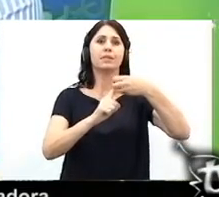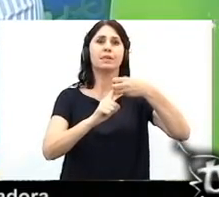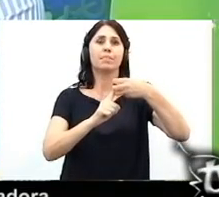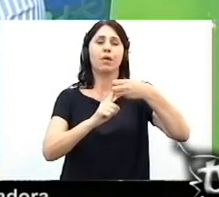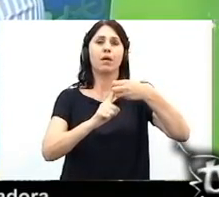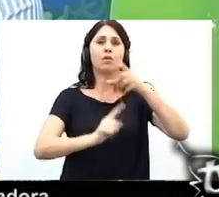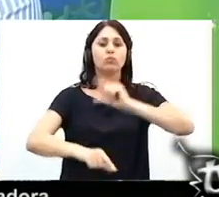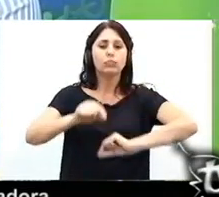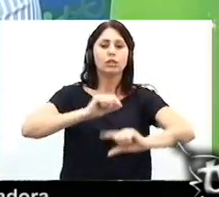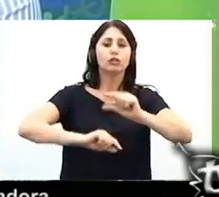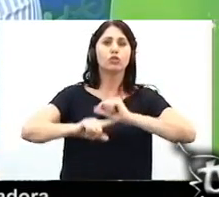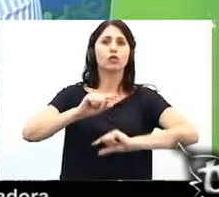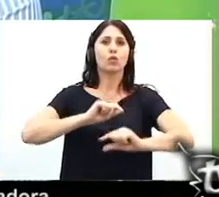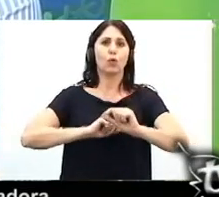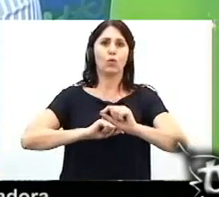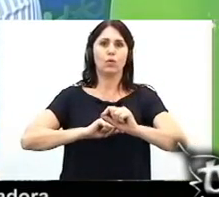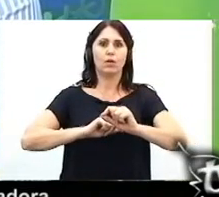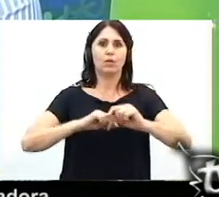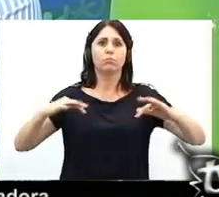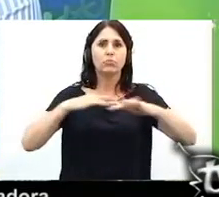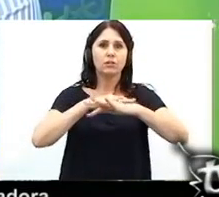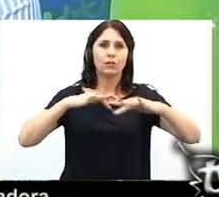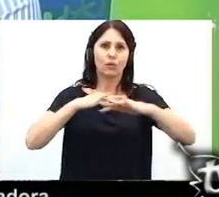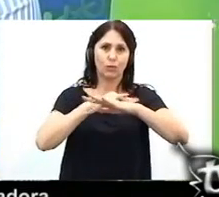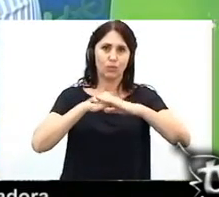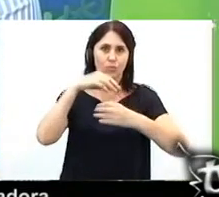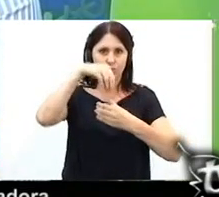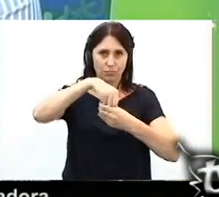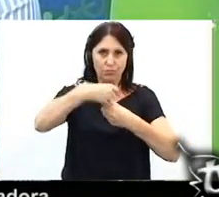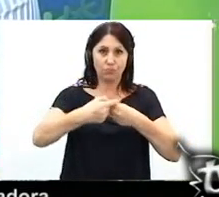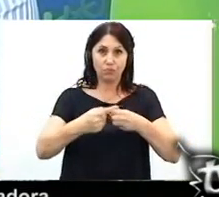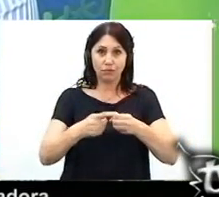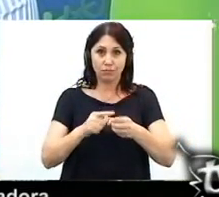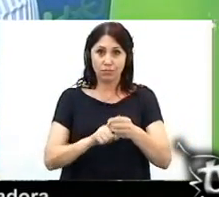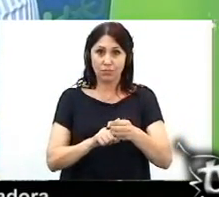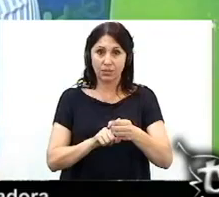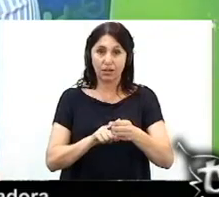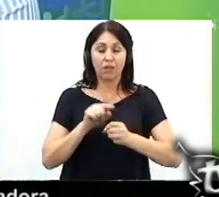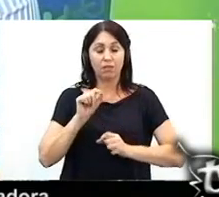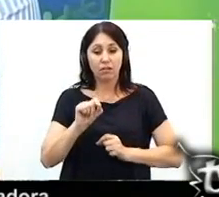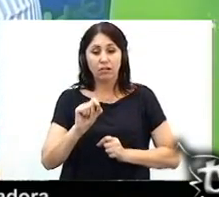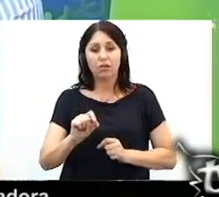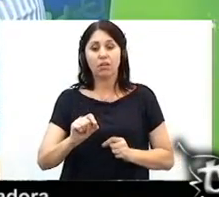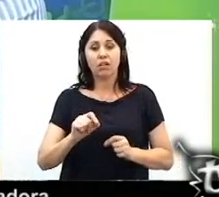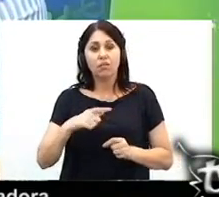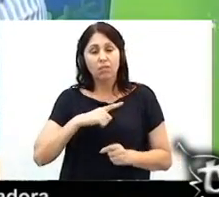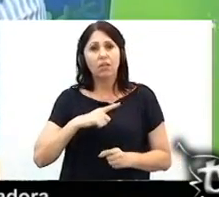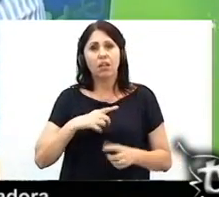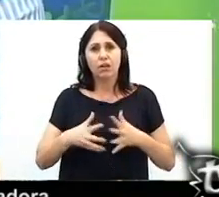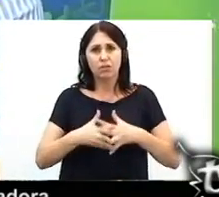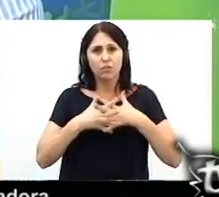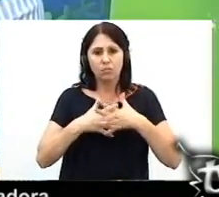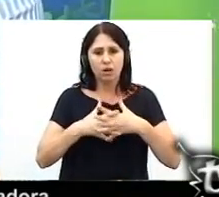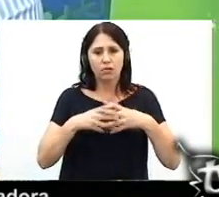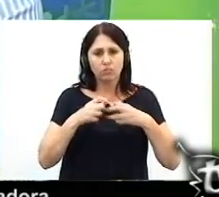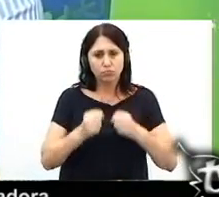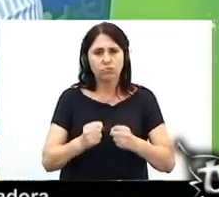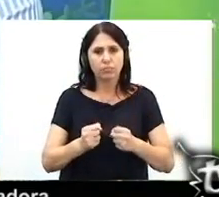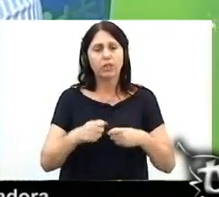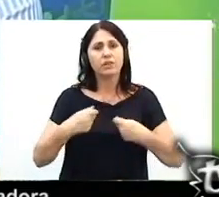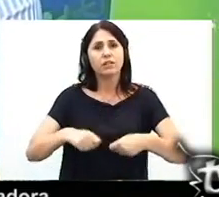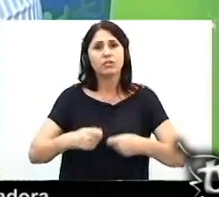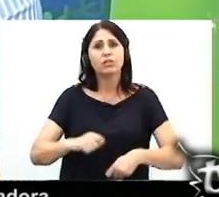que parta do pressuposto da primazia do carro individual como a